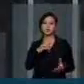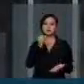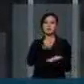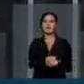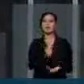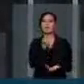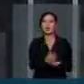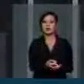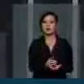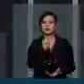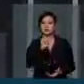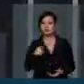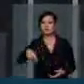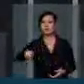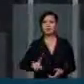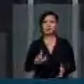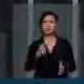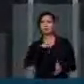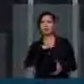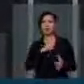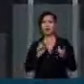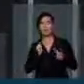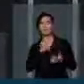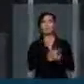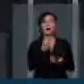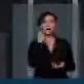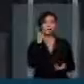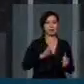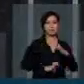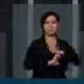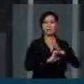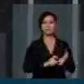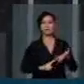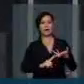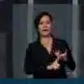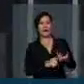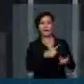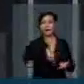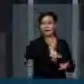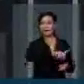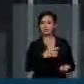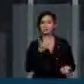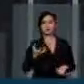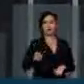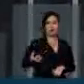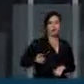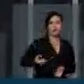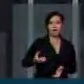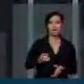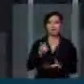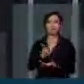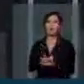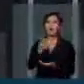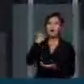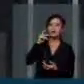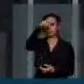orçamento? Claro, porque aí tem as empresas de ônibus que financiam os prefeitos, os